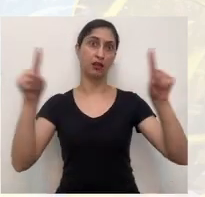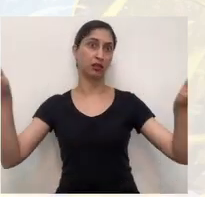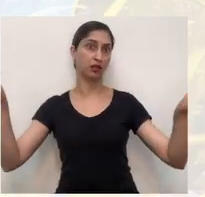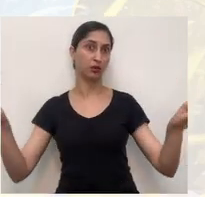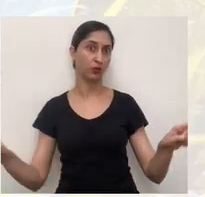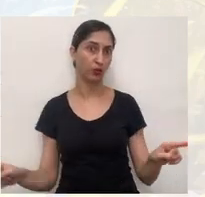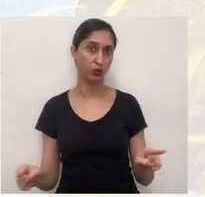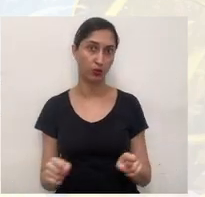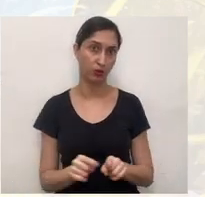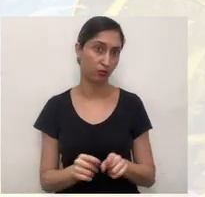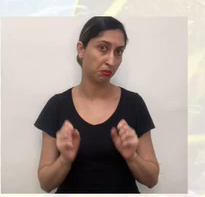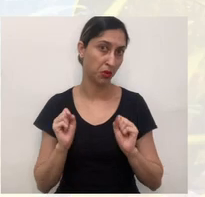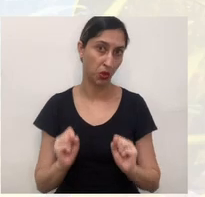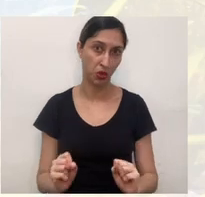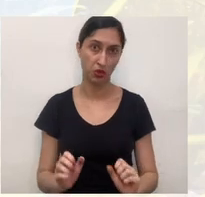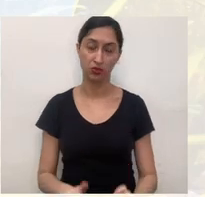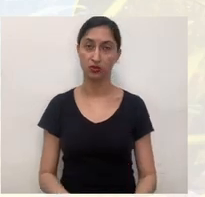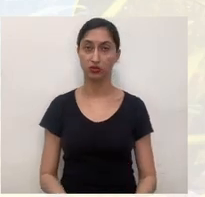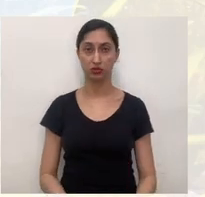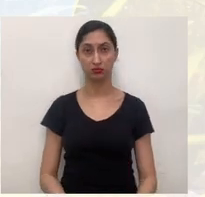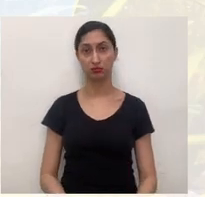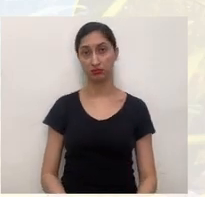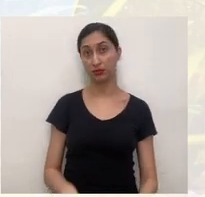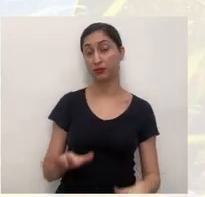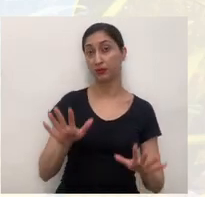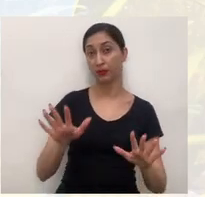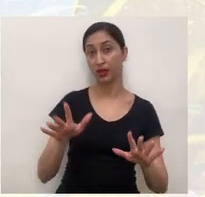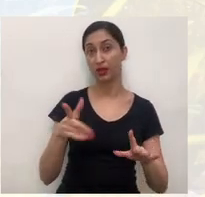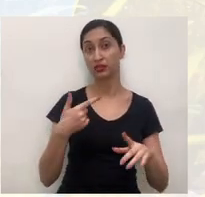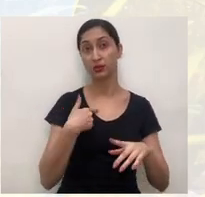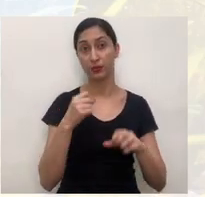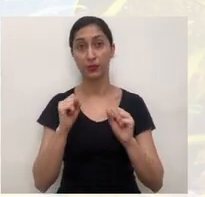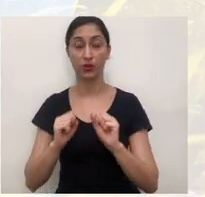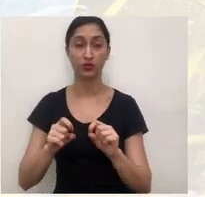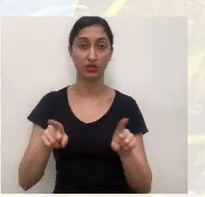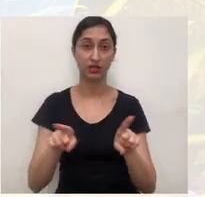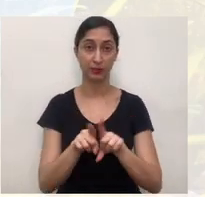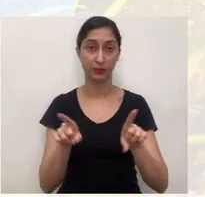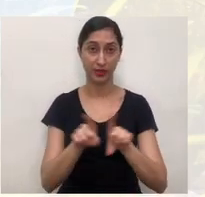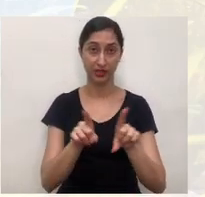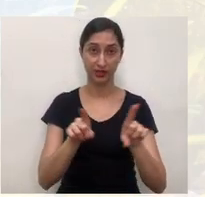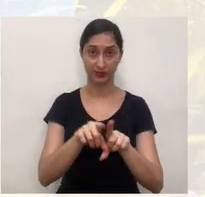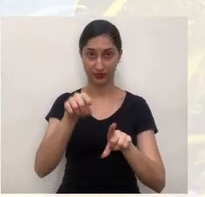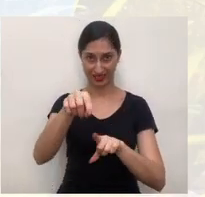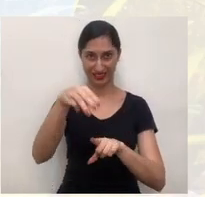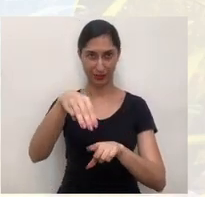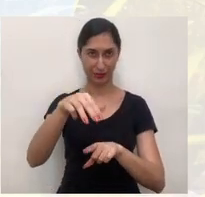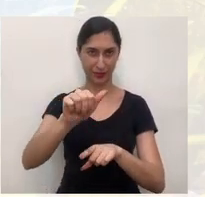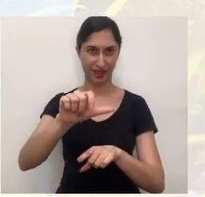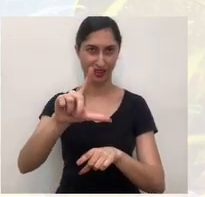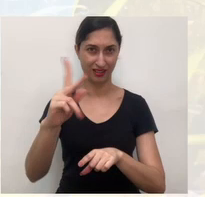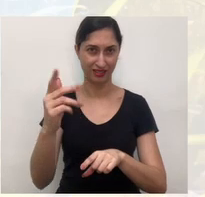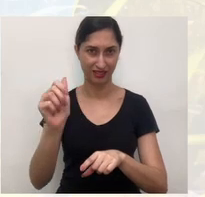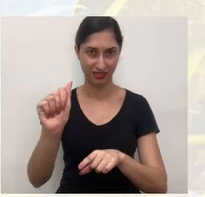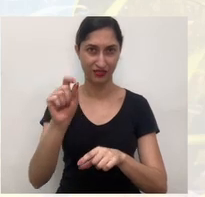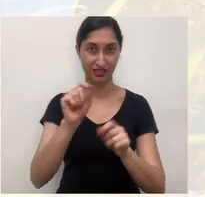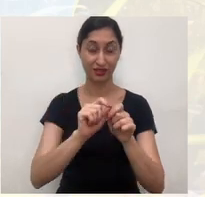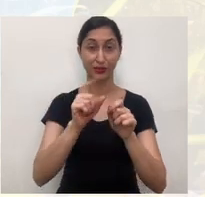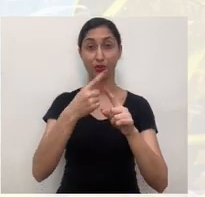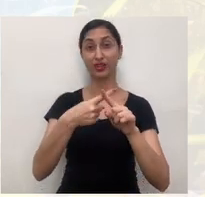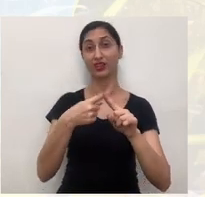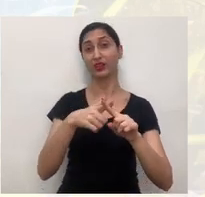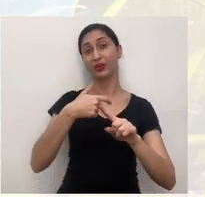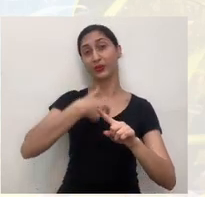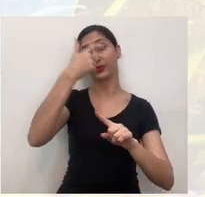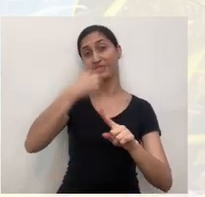formas retangulares, e mais, eu poderia violentar essa malha, porque fui eu que criei essa malha e eu